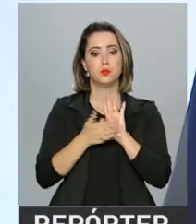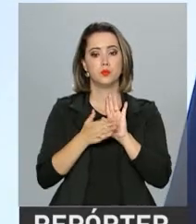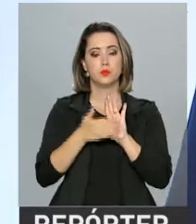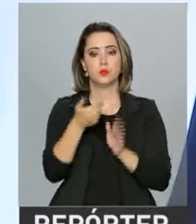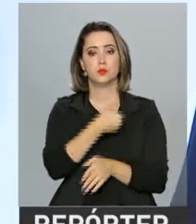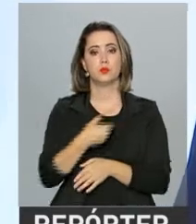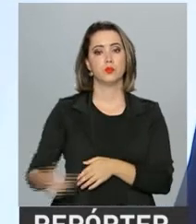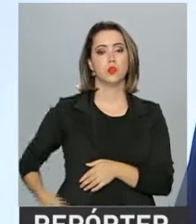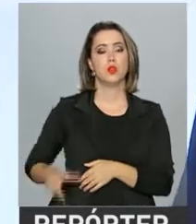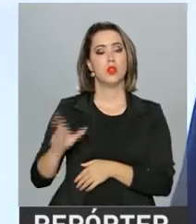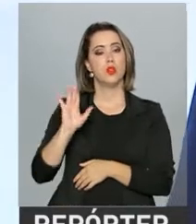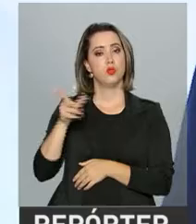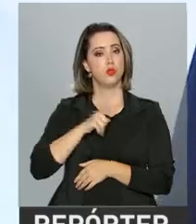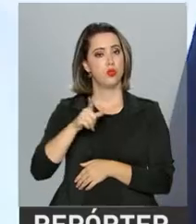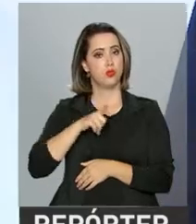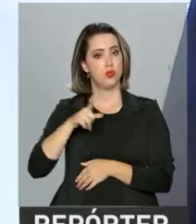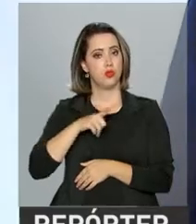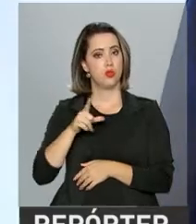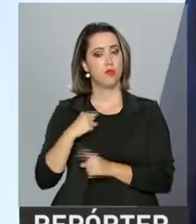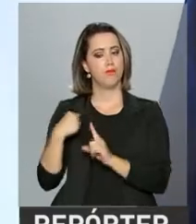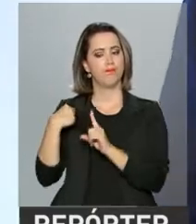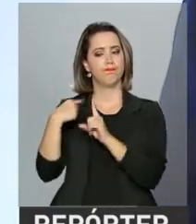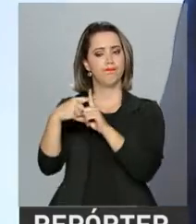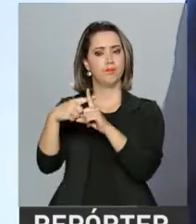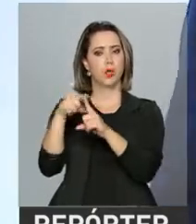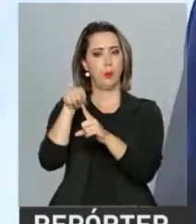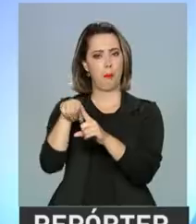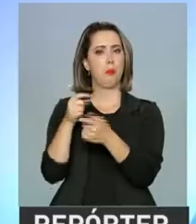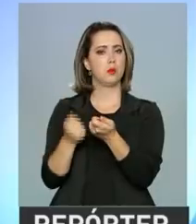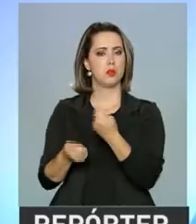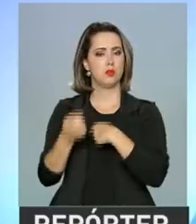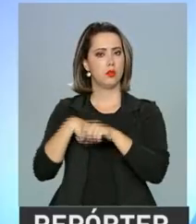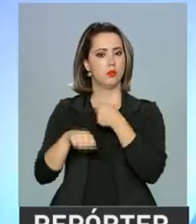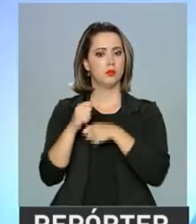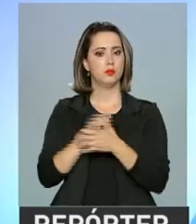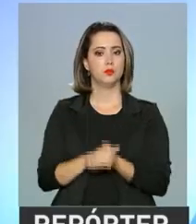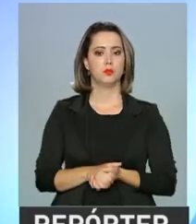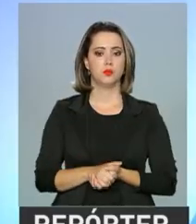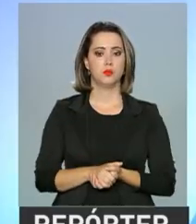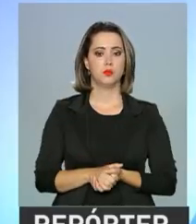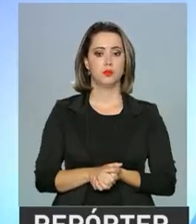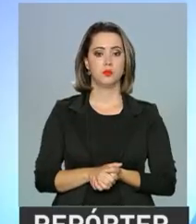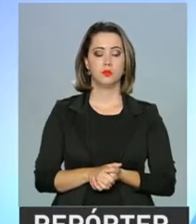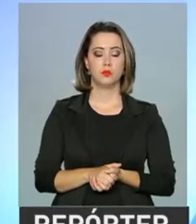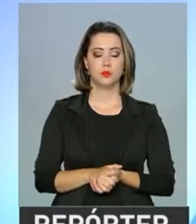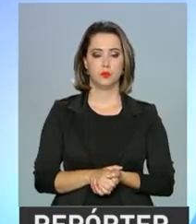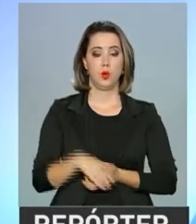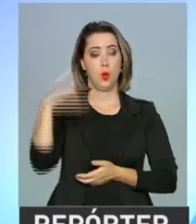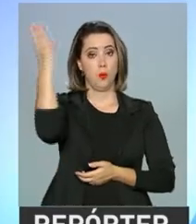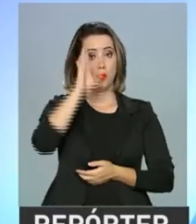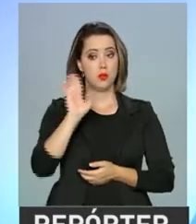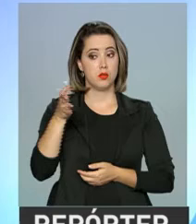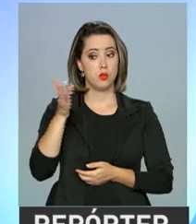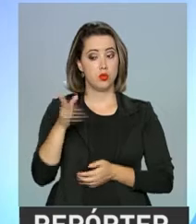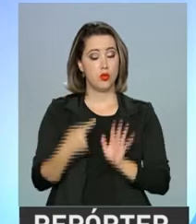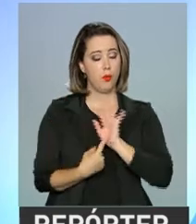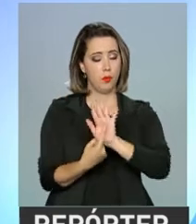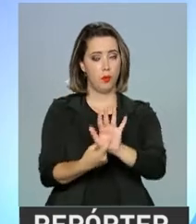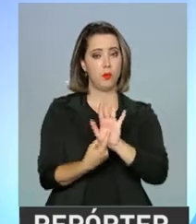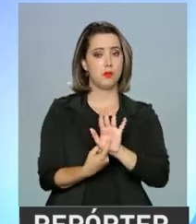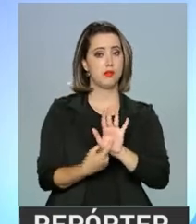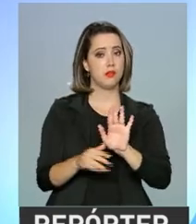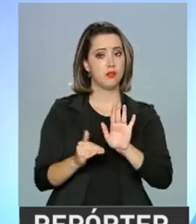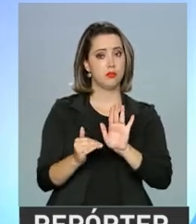governo já tem impactos positivos na economia. O Brasil já dá sinais de crescimento este ano. Nós